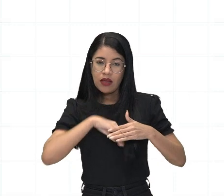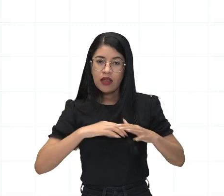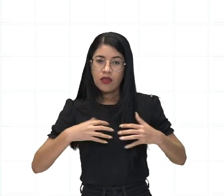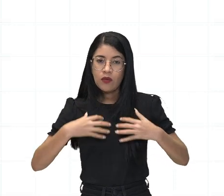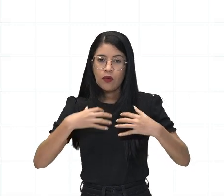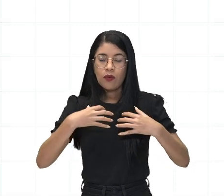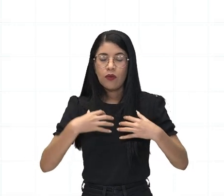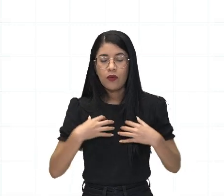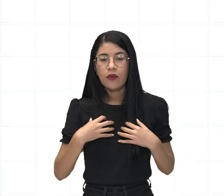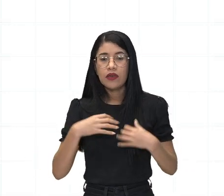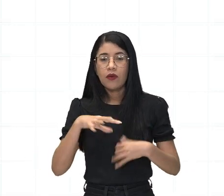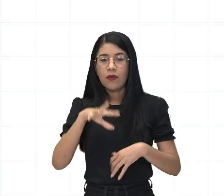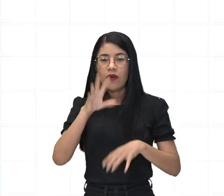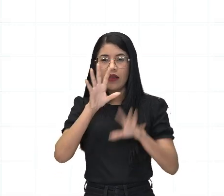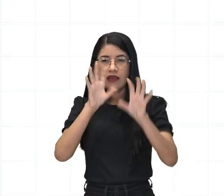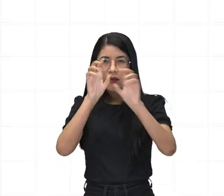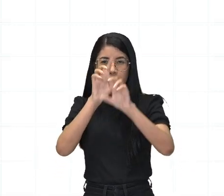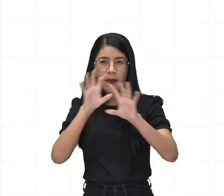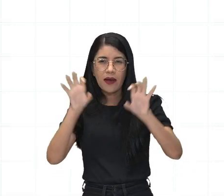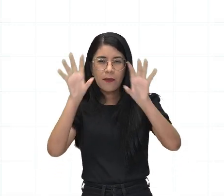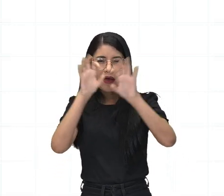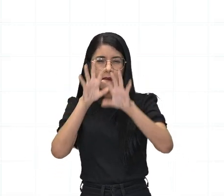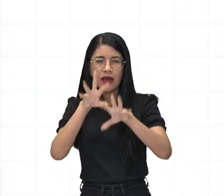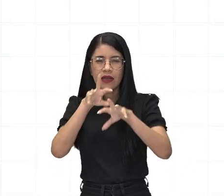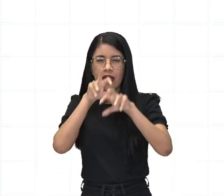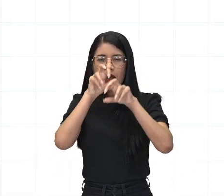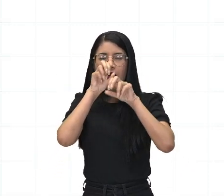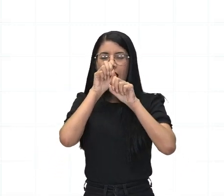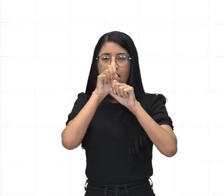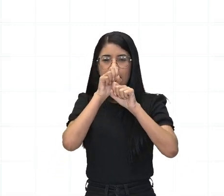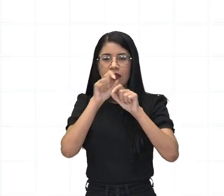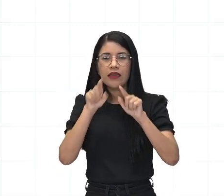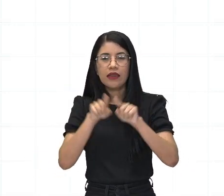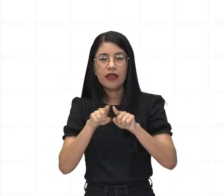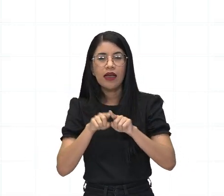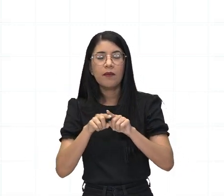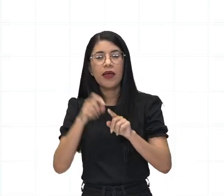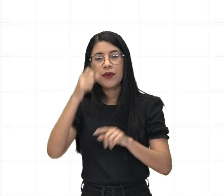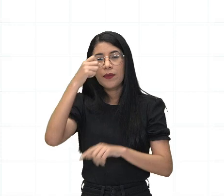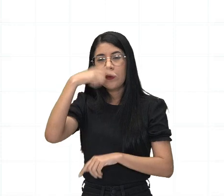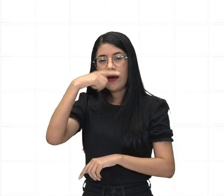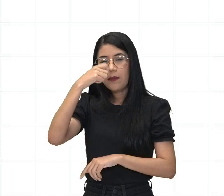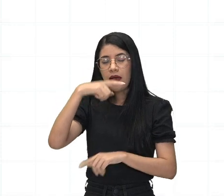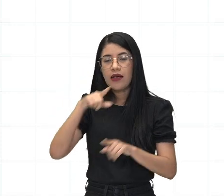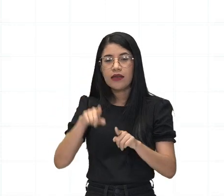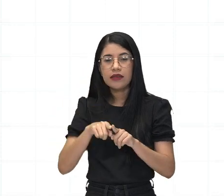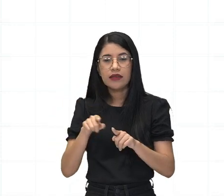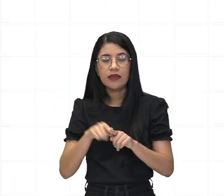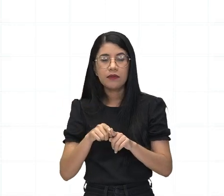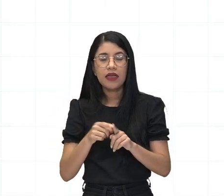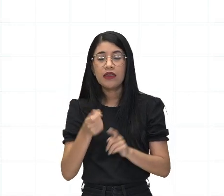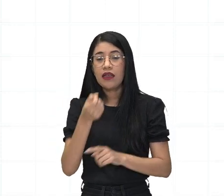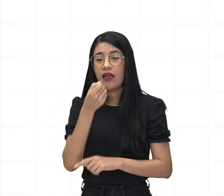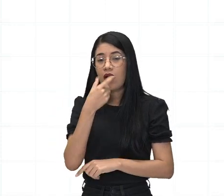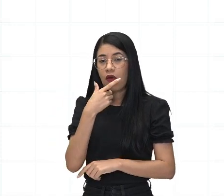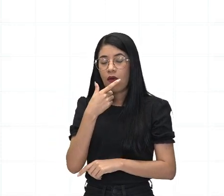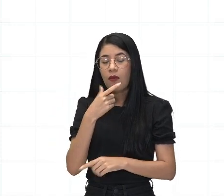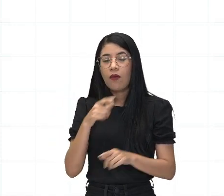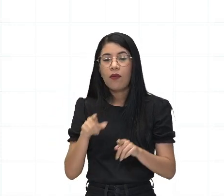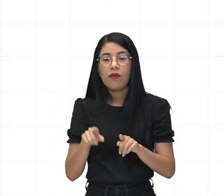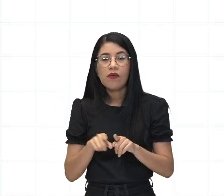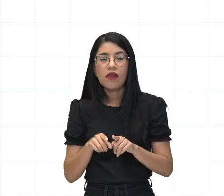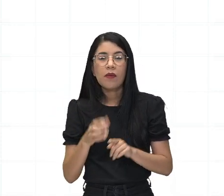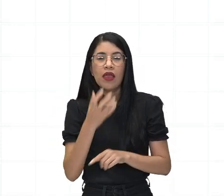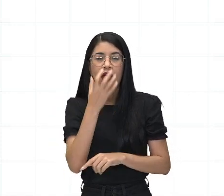de gotículas respiratórias, aspiração de conteúdo oral, né, para ser ingerido, ou